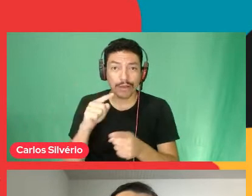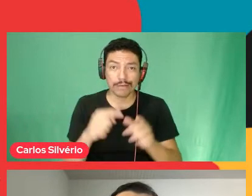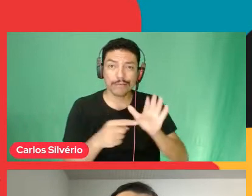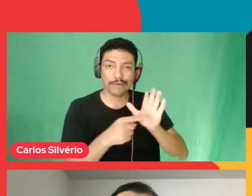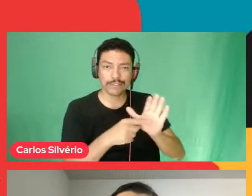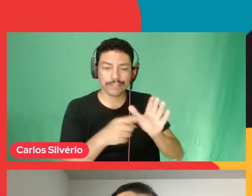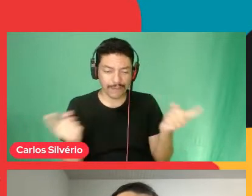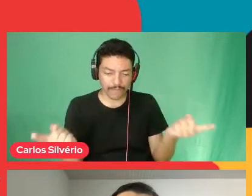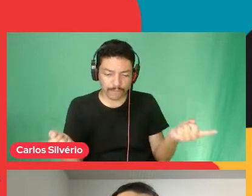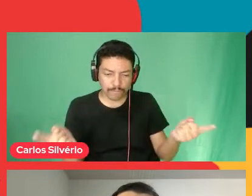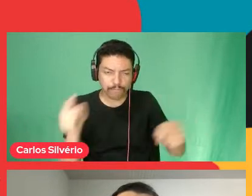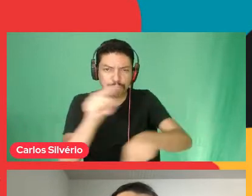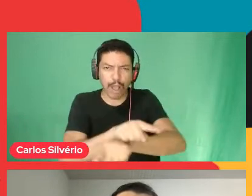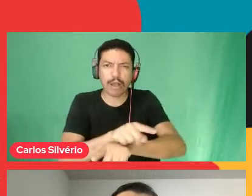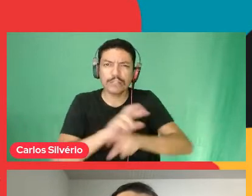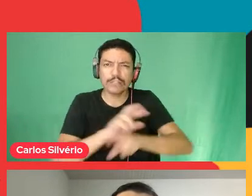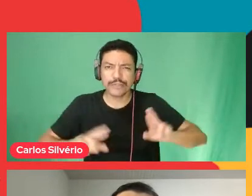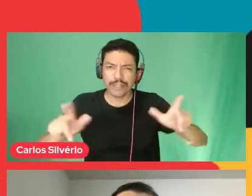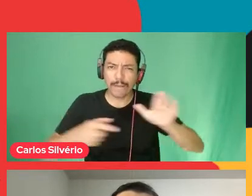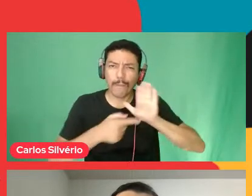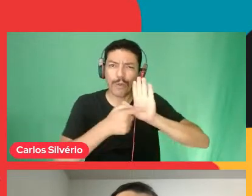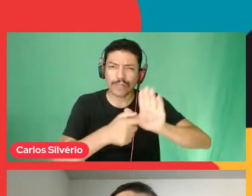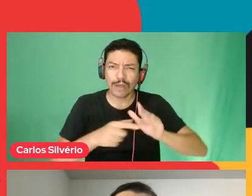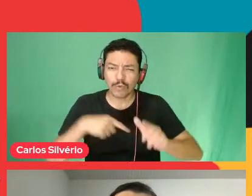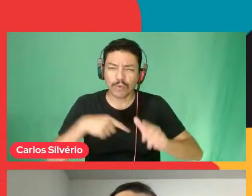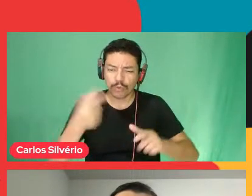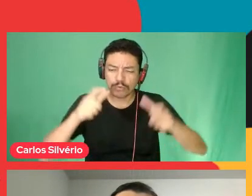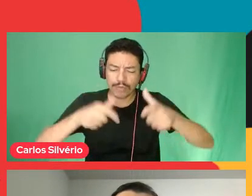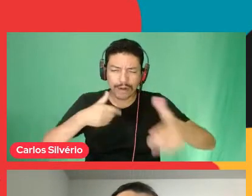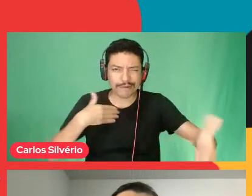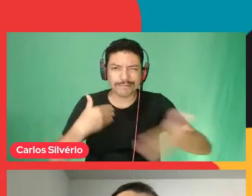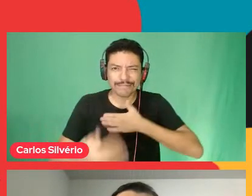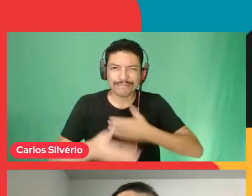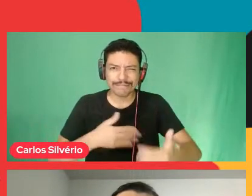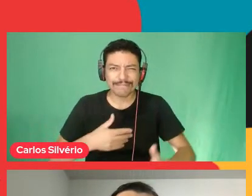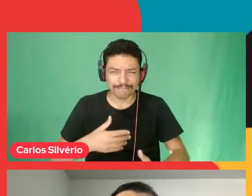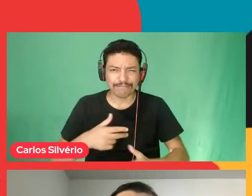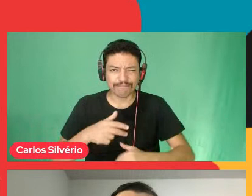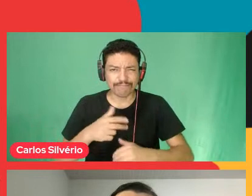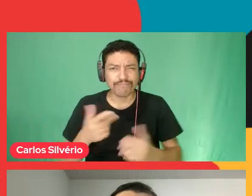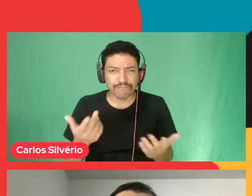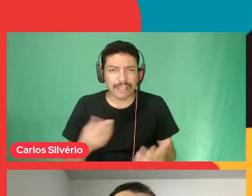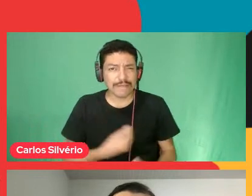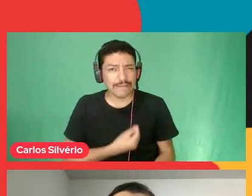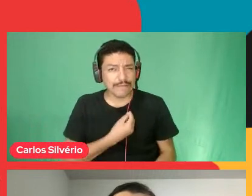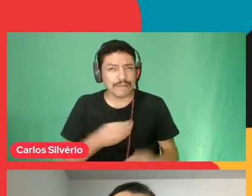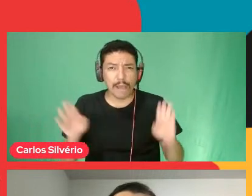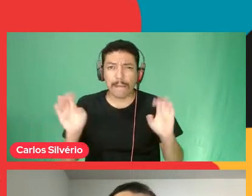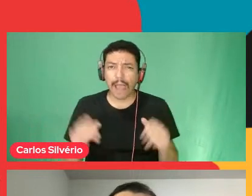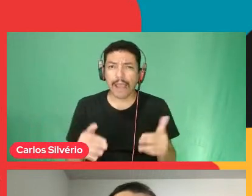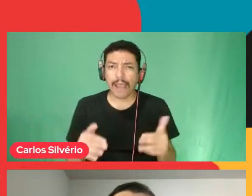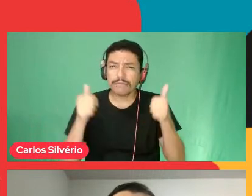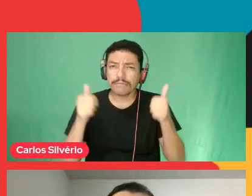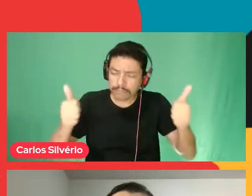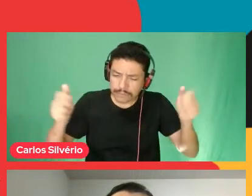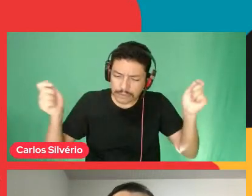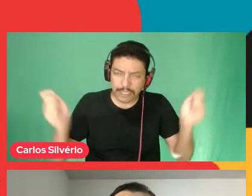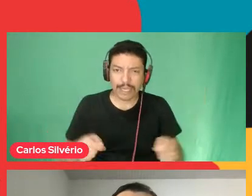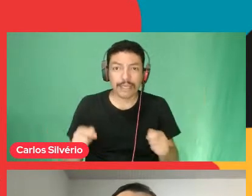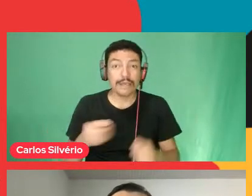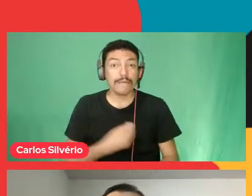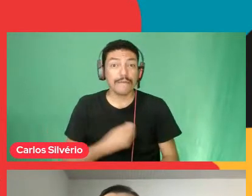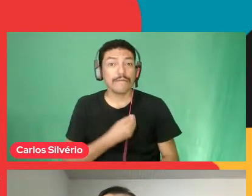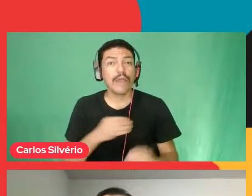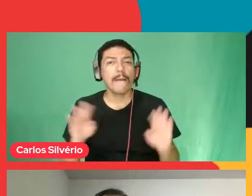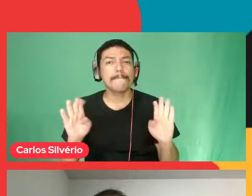ir atrás daquilo que realmente significa dignidade e viver bem, né? E não é esse viver bem no sentido